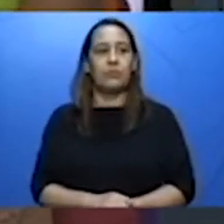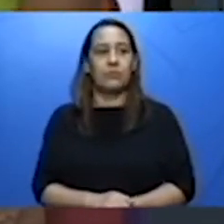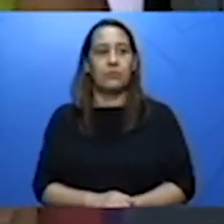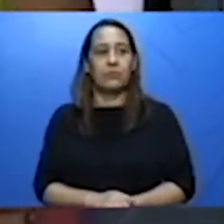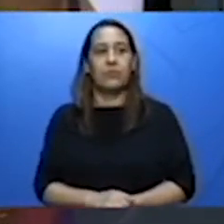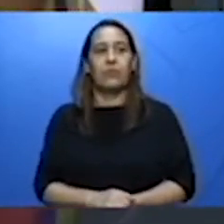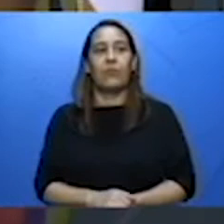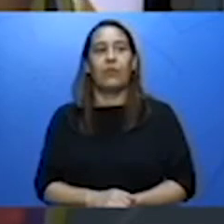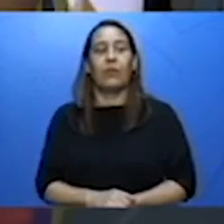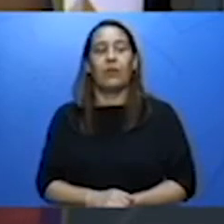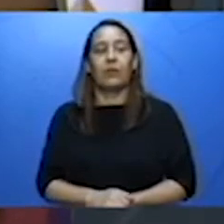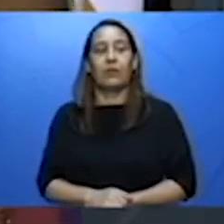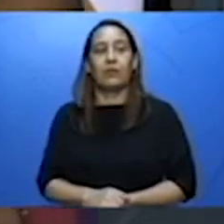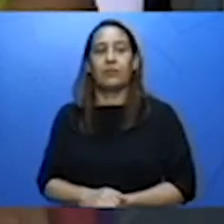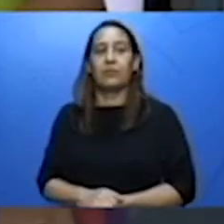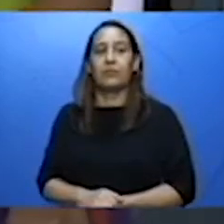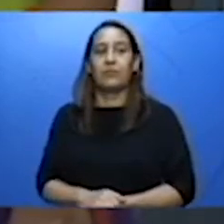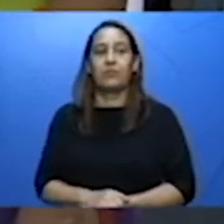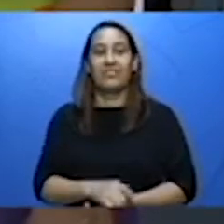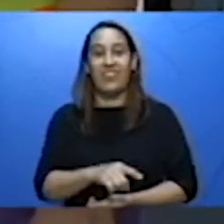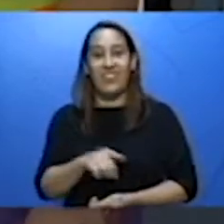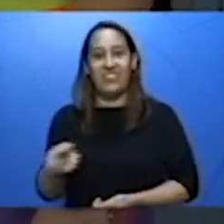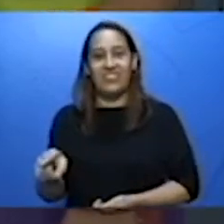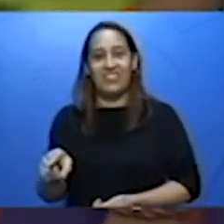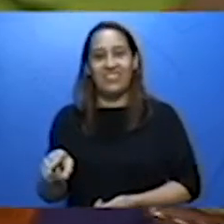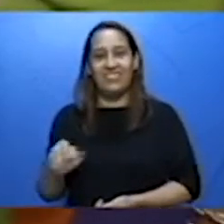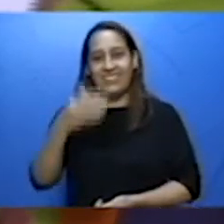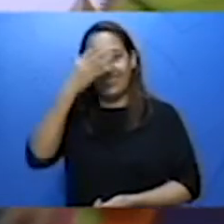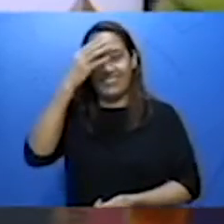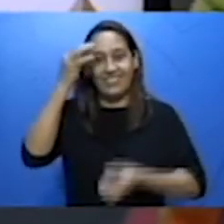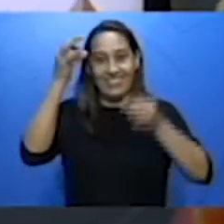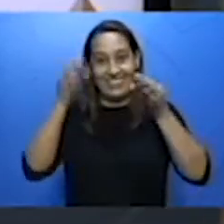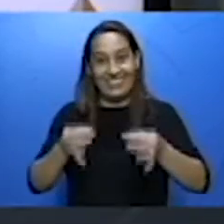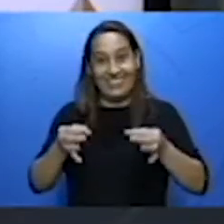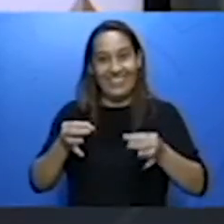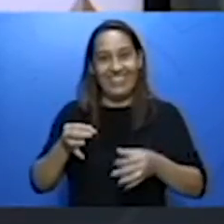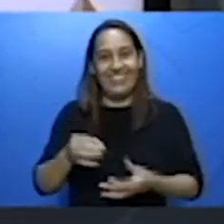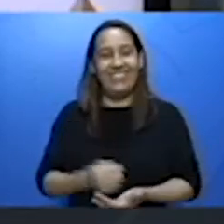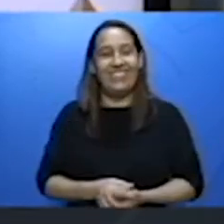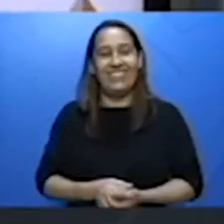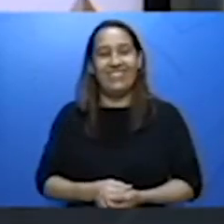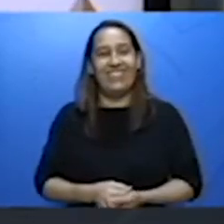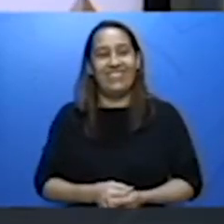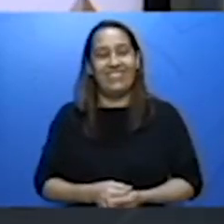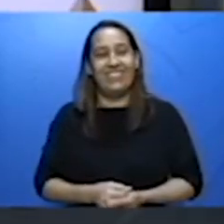ver quem vai acertar esse agora. Vamos lá, vou dar um tempinho.